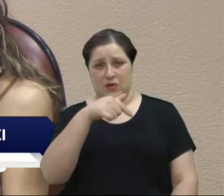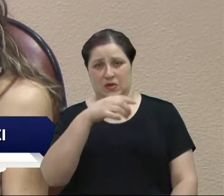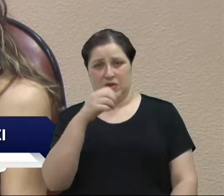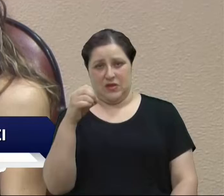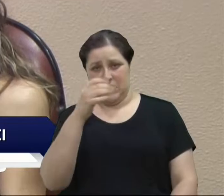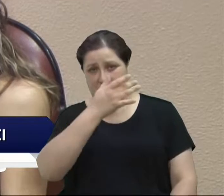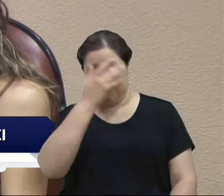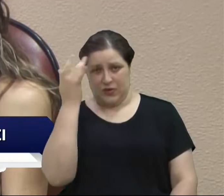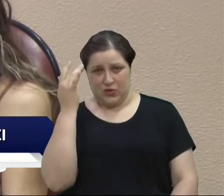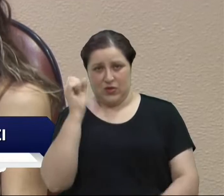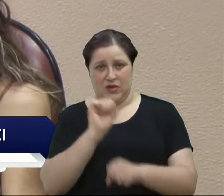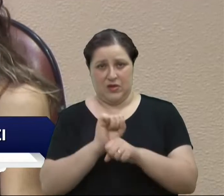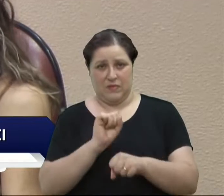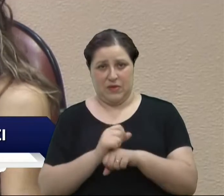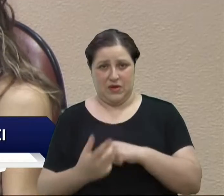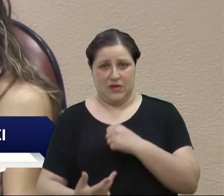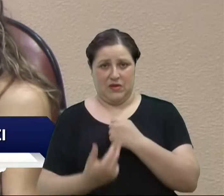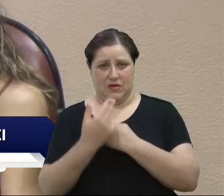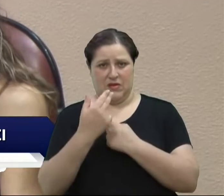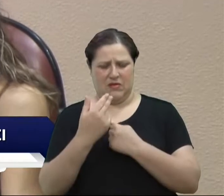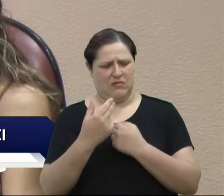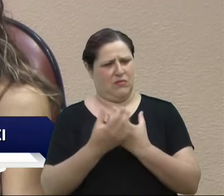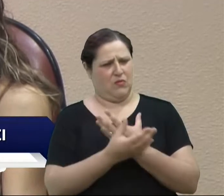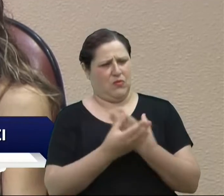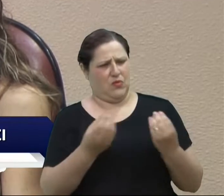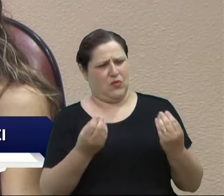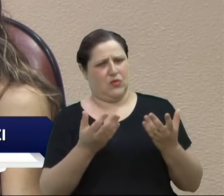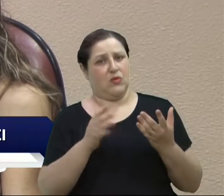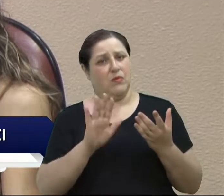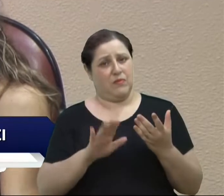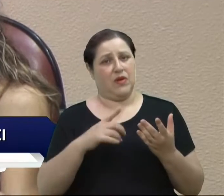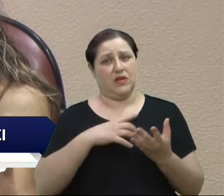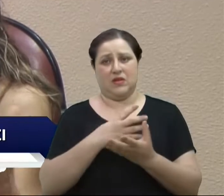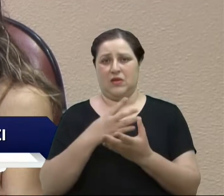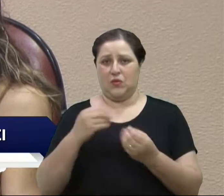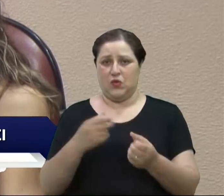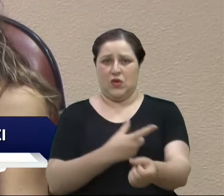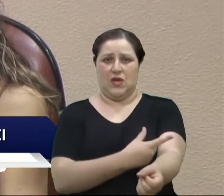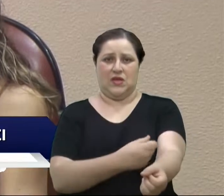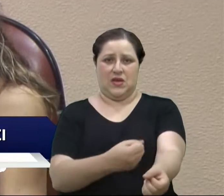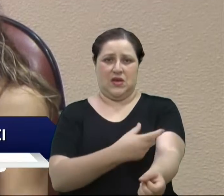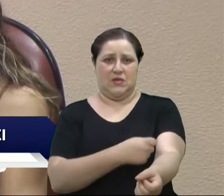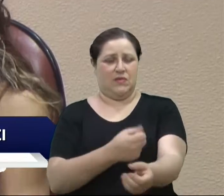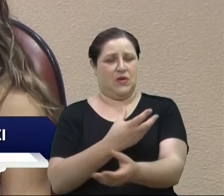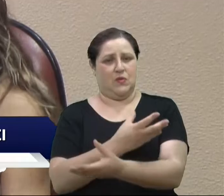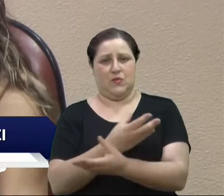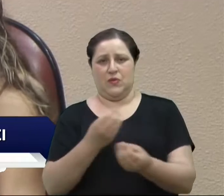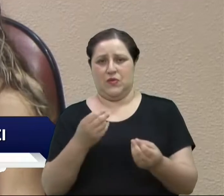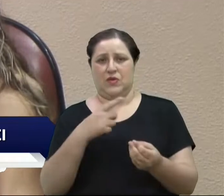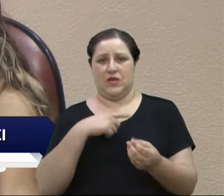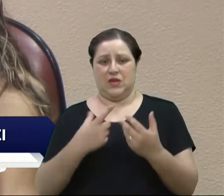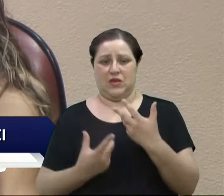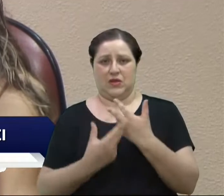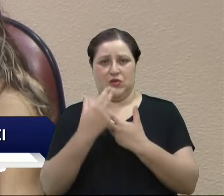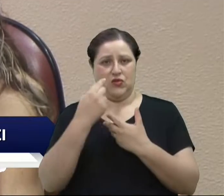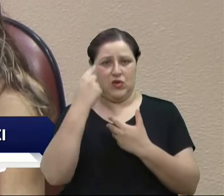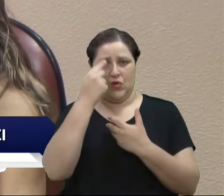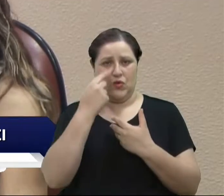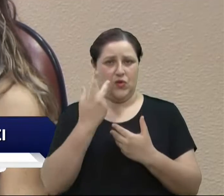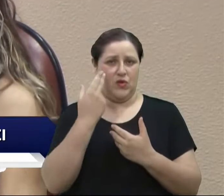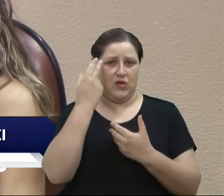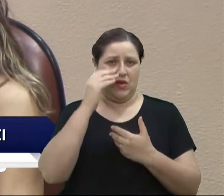uma lista que tem uma oferta bem grande também de exames. Né? Por exemplo, para a cirurgia de catarata, a gente